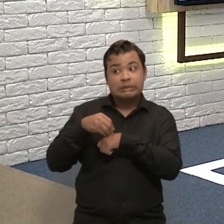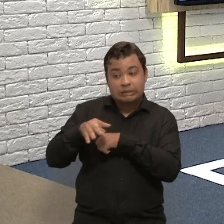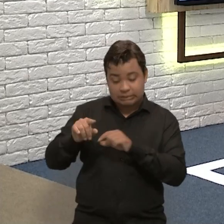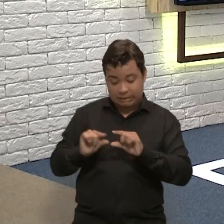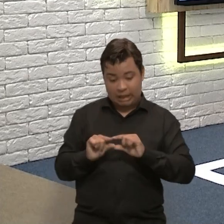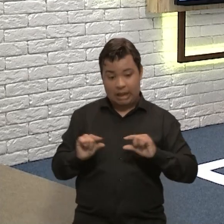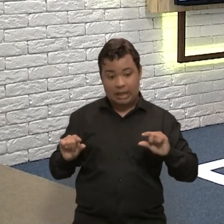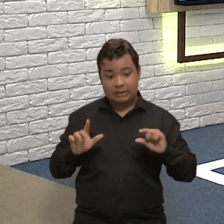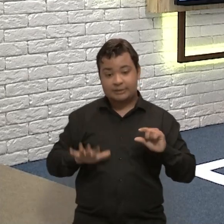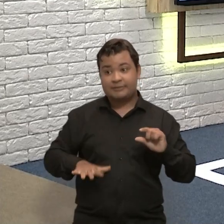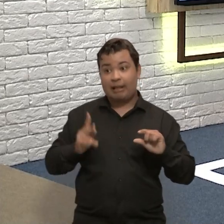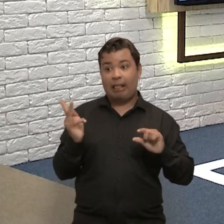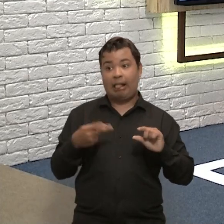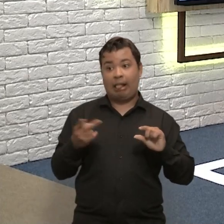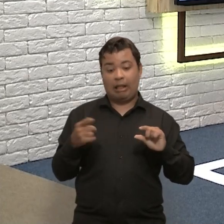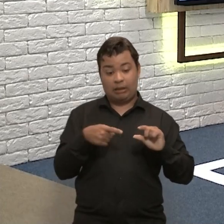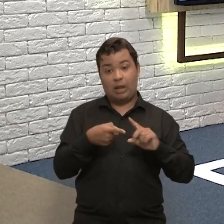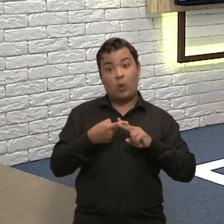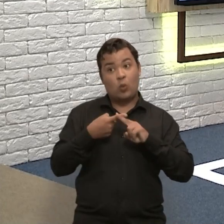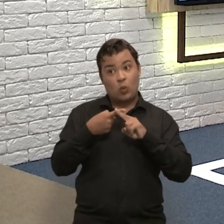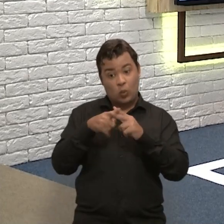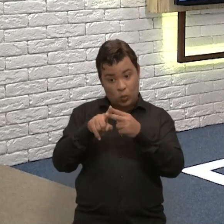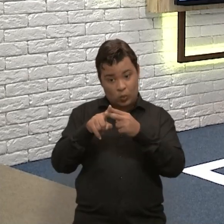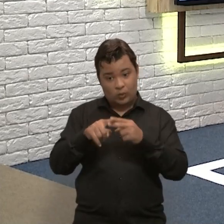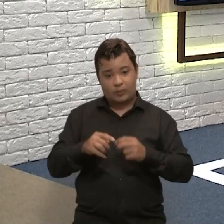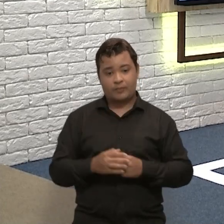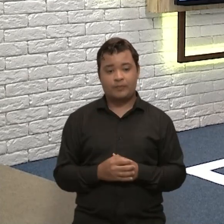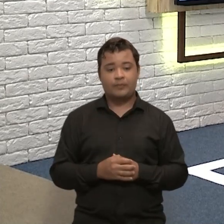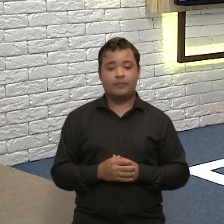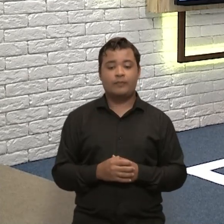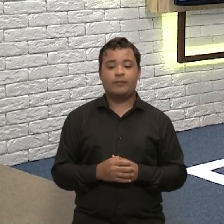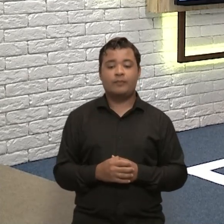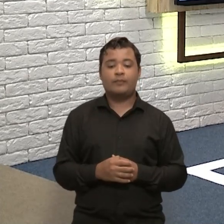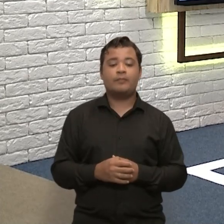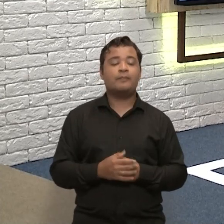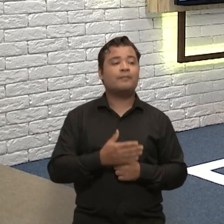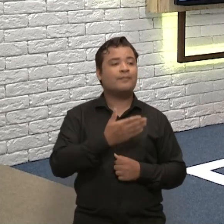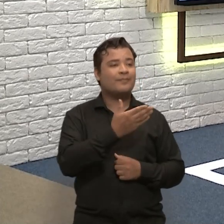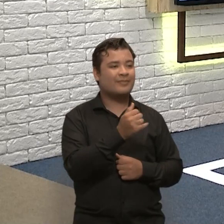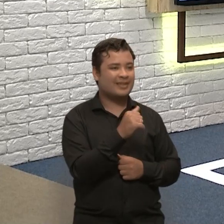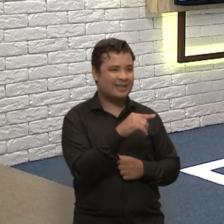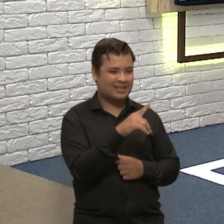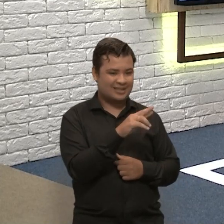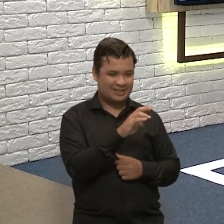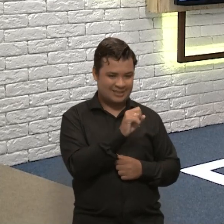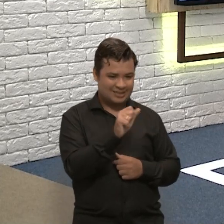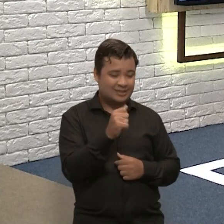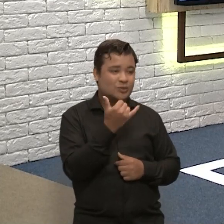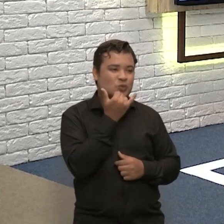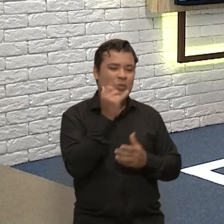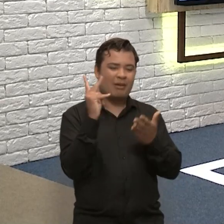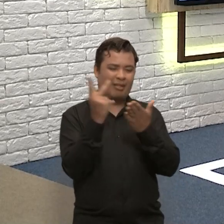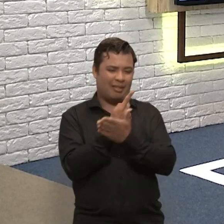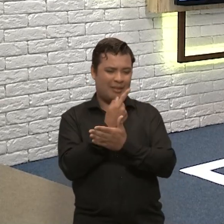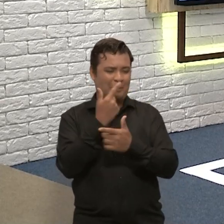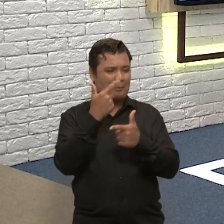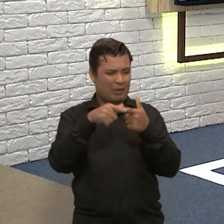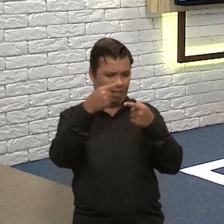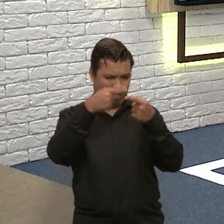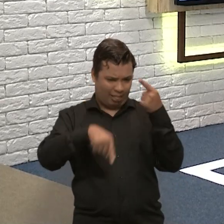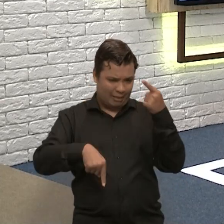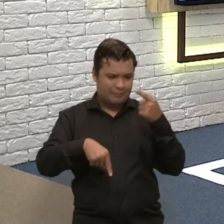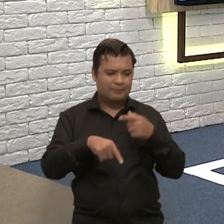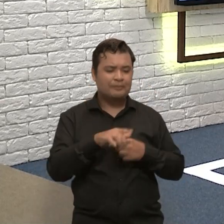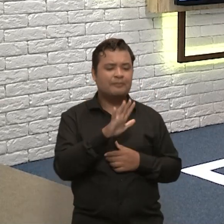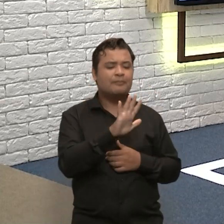estar incorreto, Andressa Teodoro, pesquisadora aqui da UFG. Andressa, desculpa por esse probleminha técnico aqui, né? Mas queria que você falasse um pouquinho para a